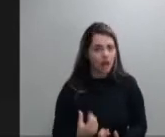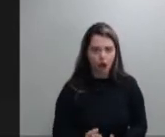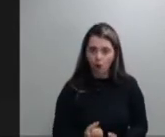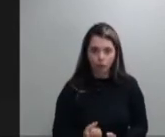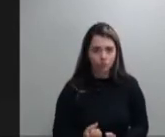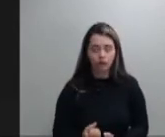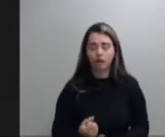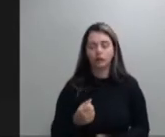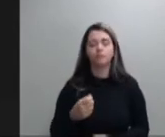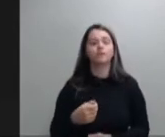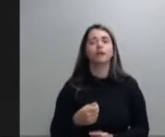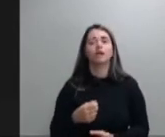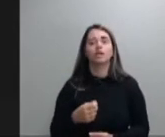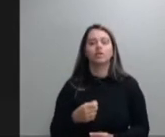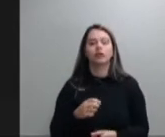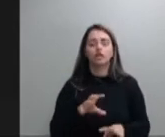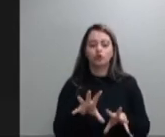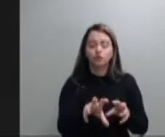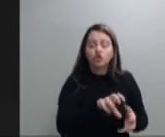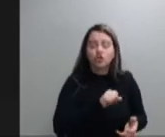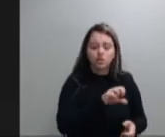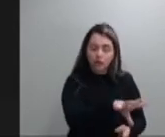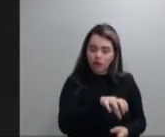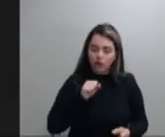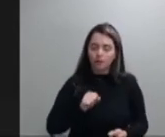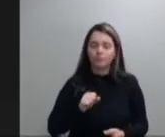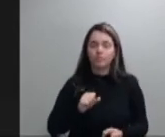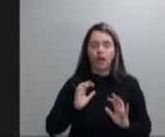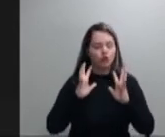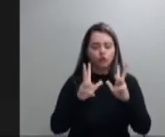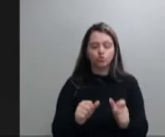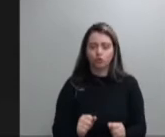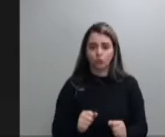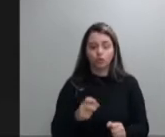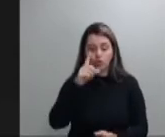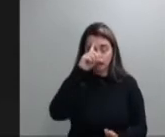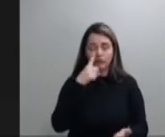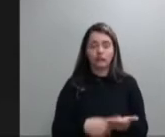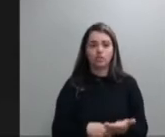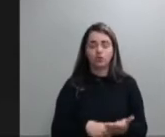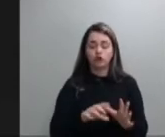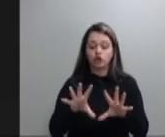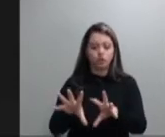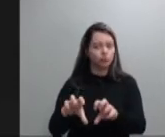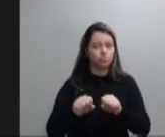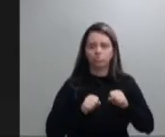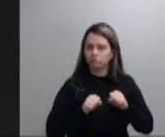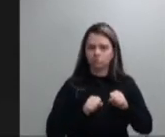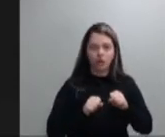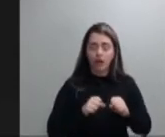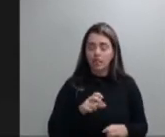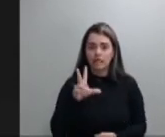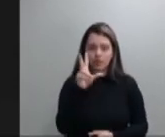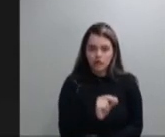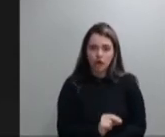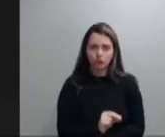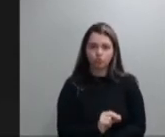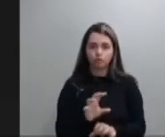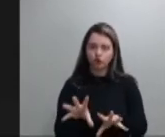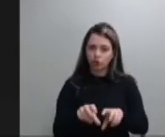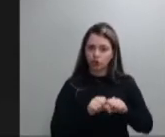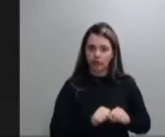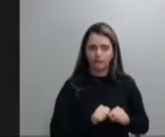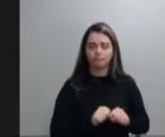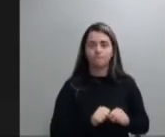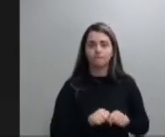item 1 da ata de 26 de outubro de 2015 para estabelecer que somente serão considerados para fim de aferição de